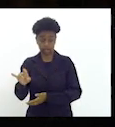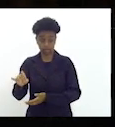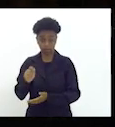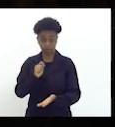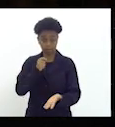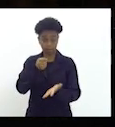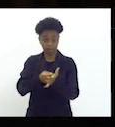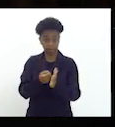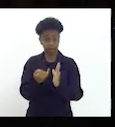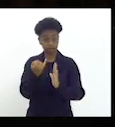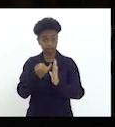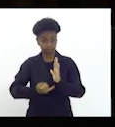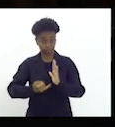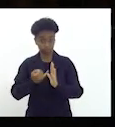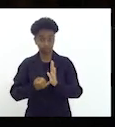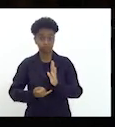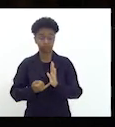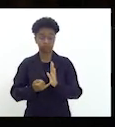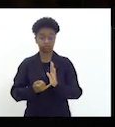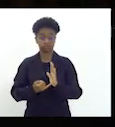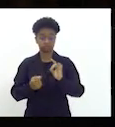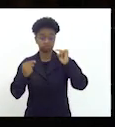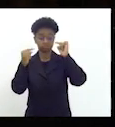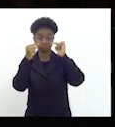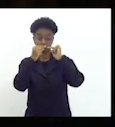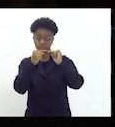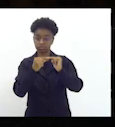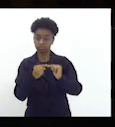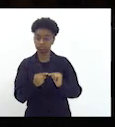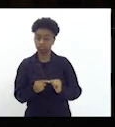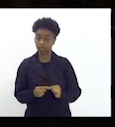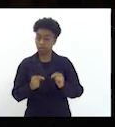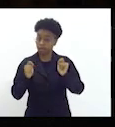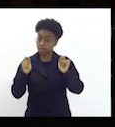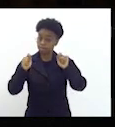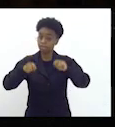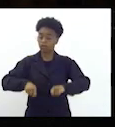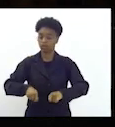imposto dentro das suas possibilidades